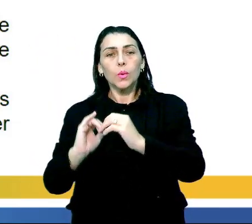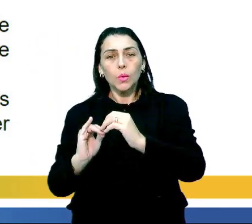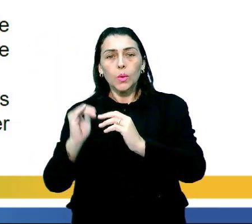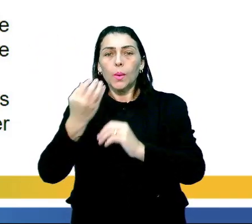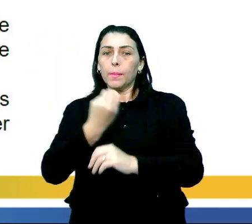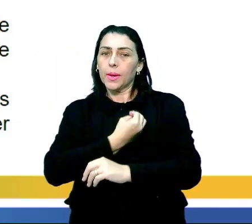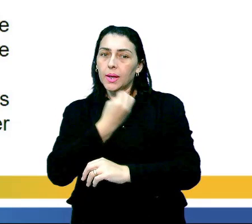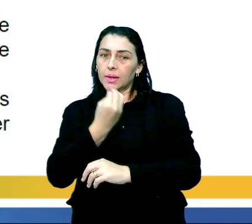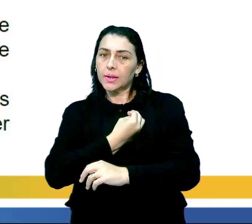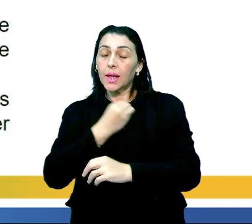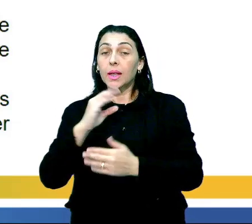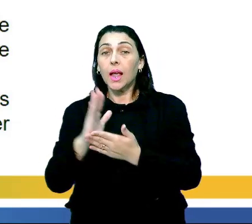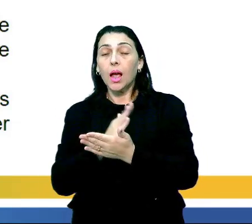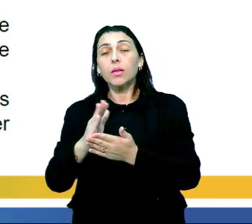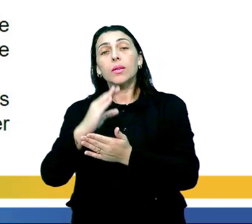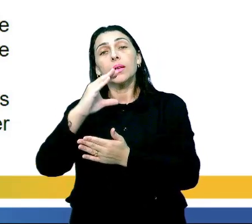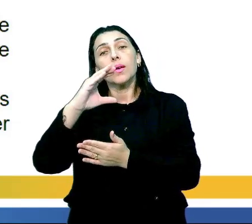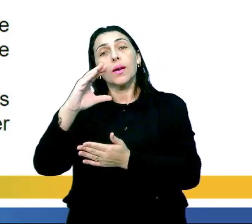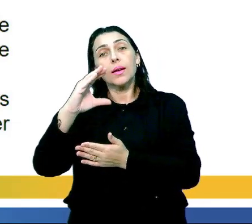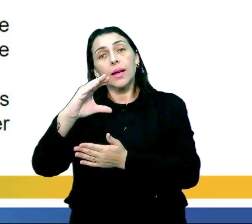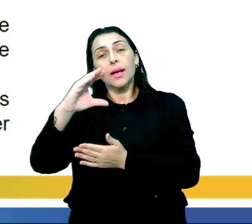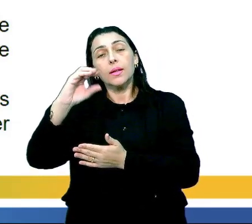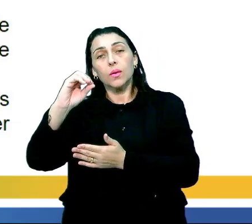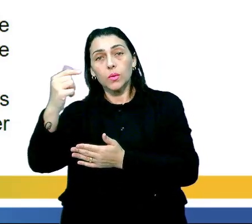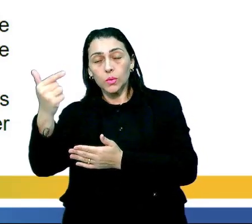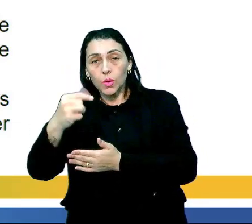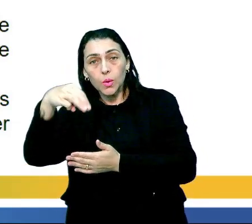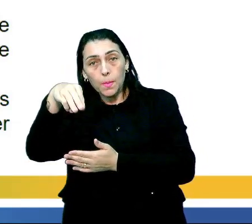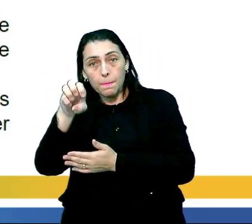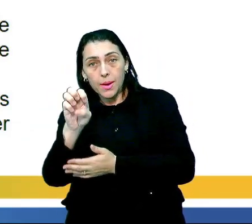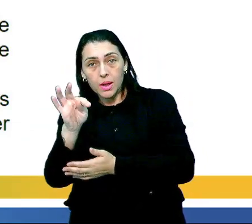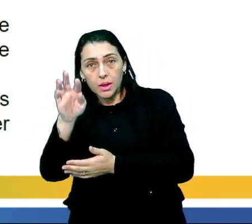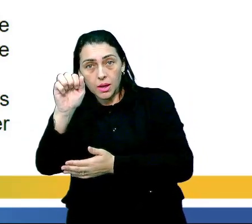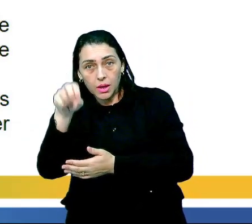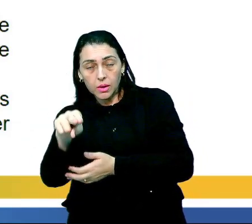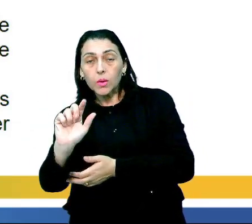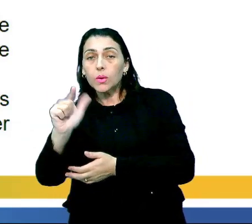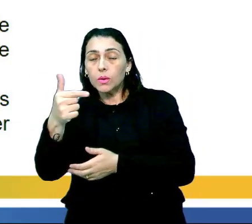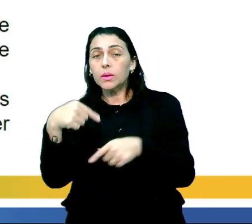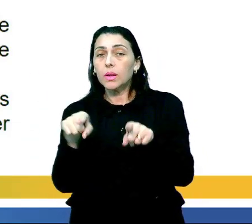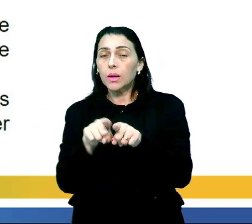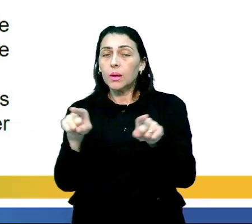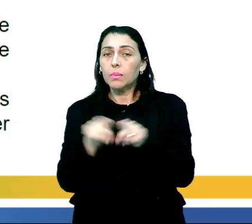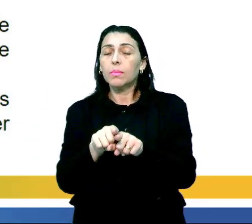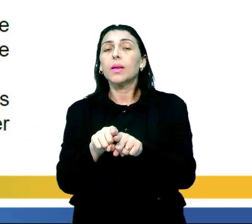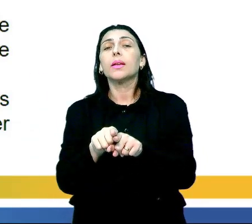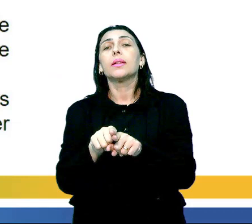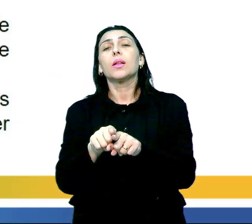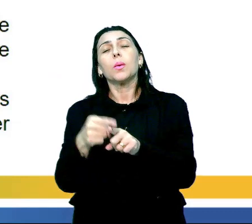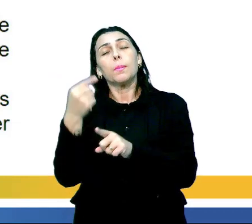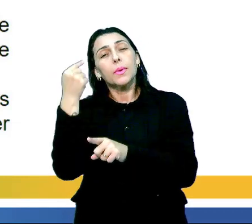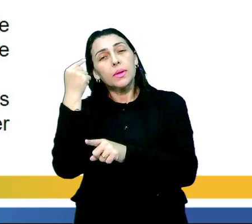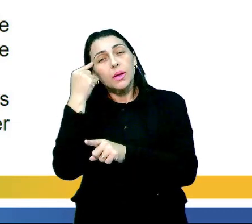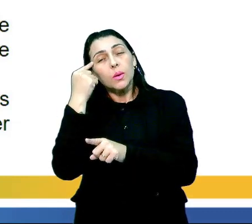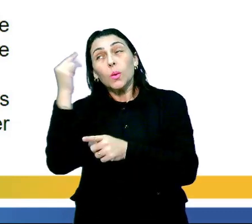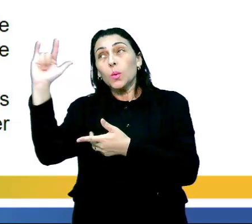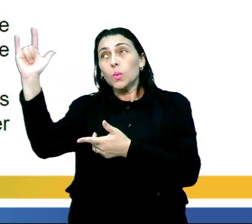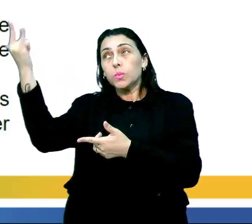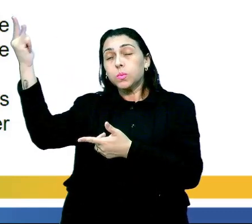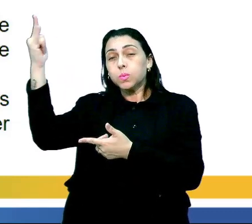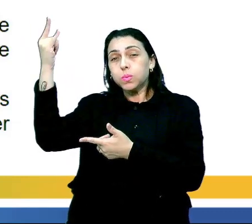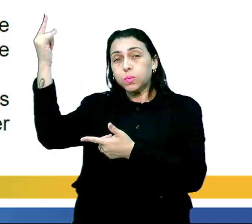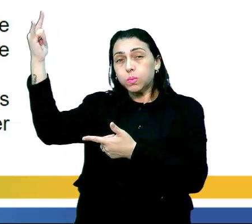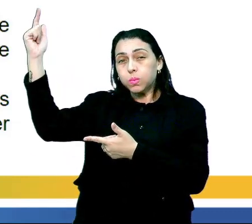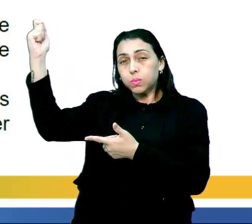da presença de certos gases, como o carbônico e o metano, entre outros, retém parte da reflexão dos raios solares